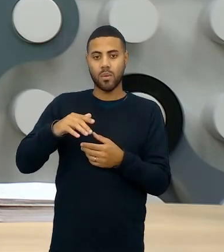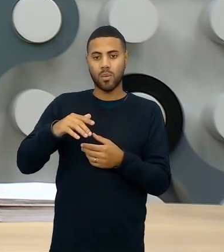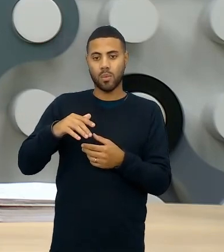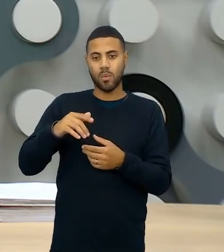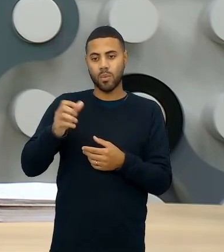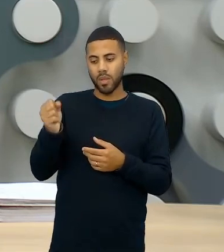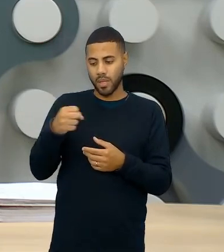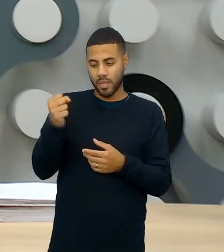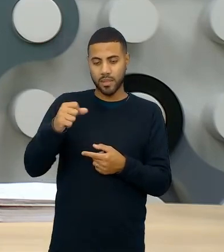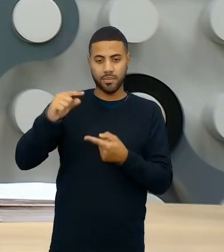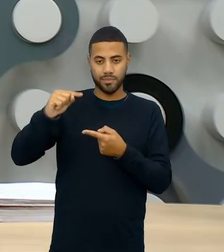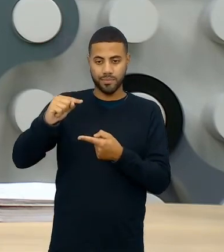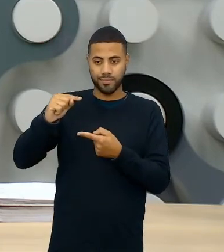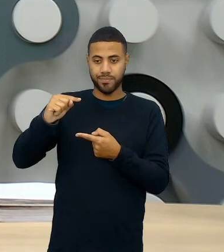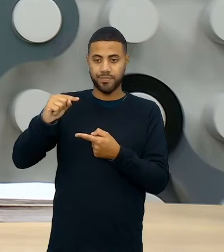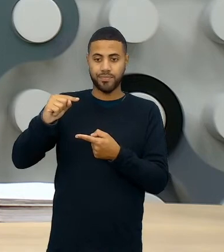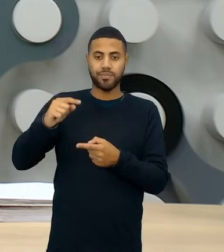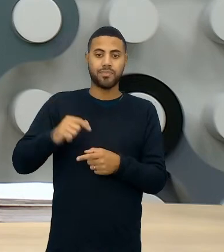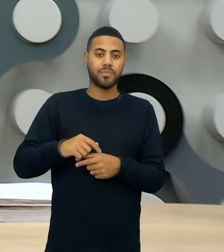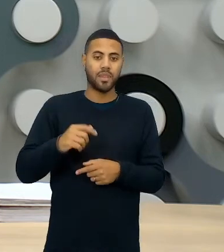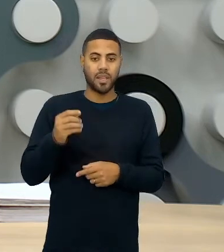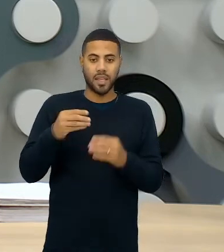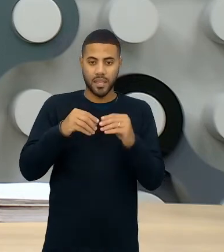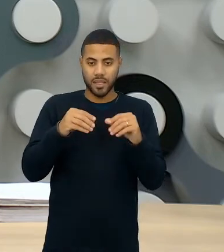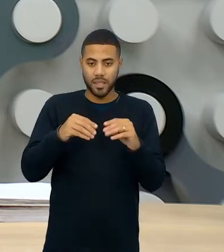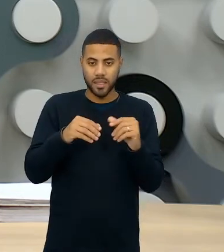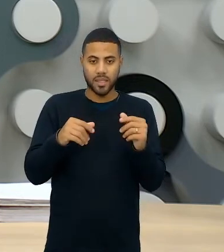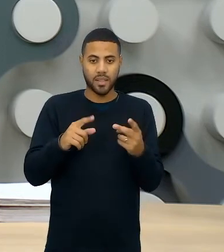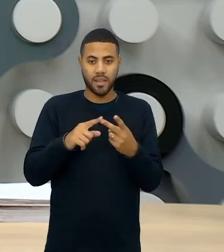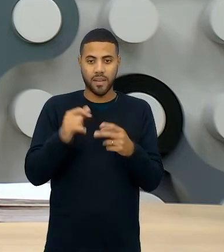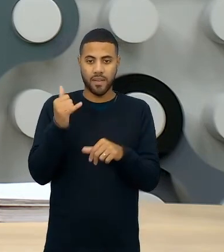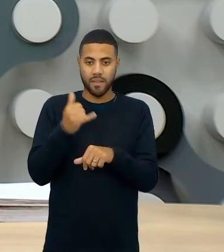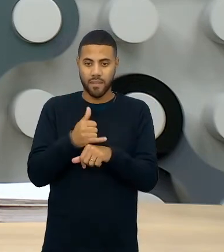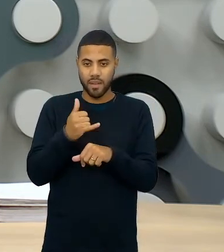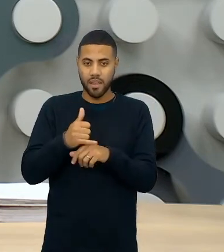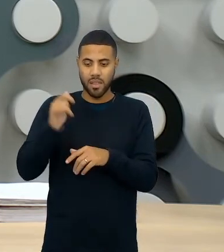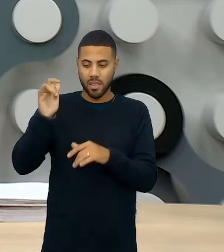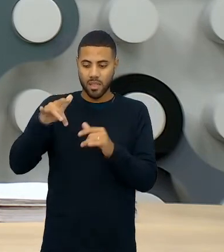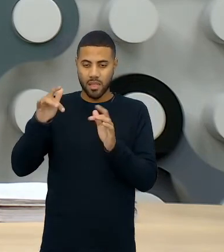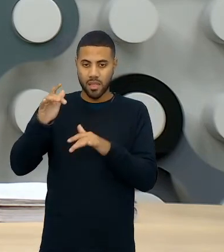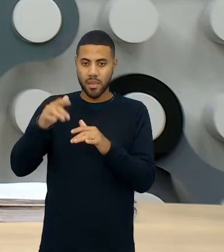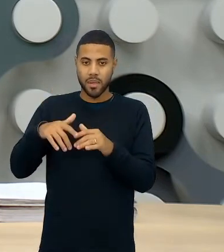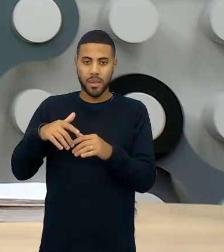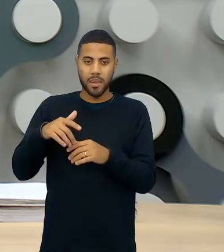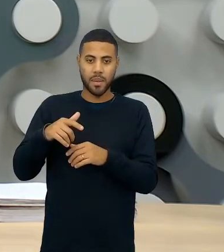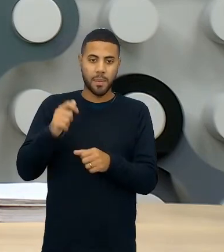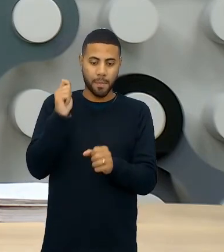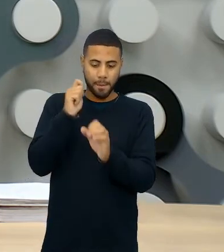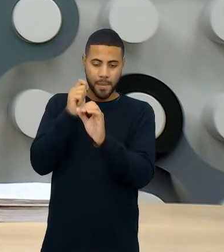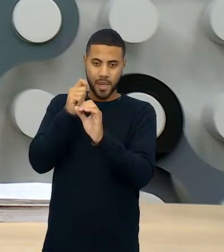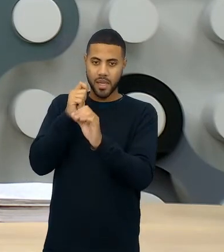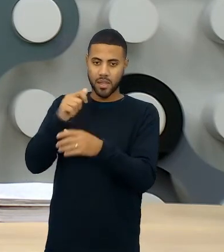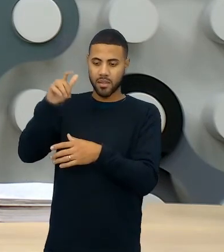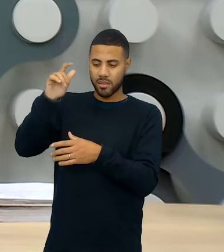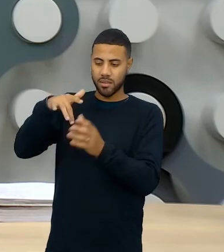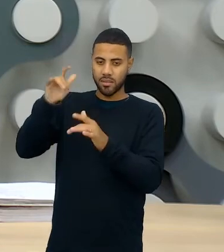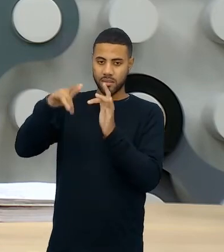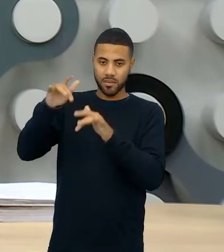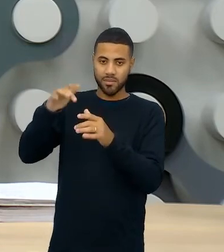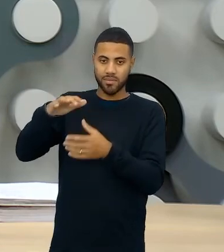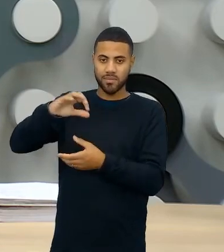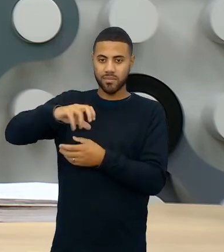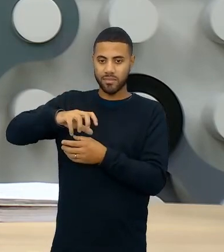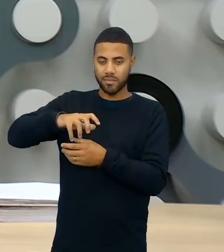da latinha. Areia, ferro, esqueceu, guarda o prego lá dentro, tem gente que faz isso, né?